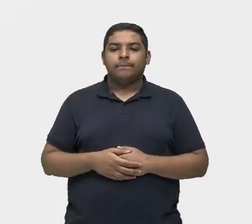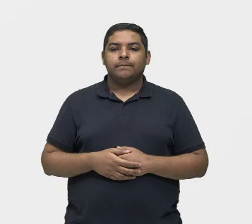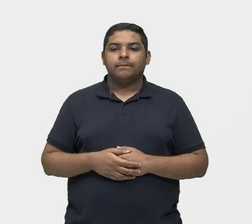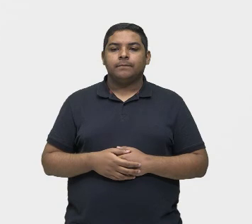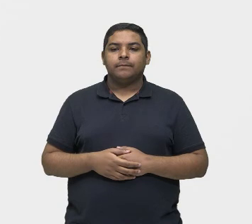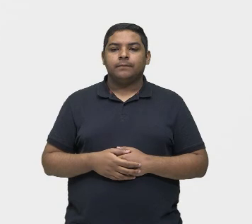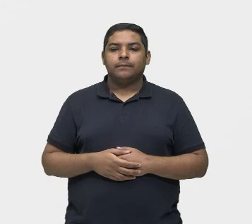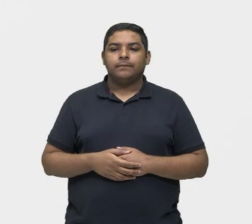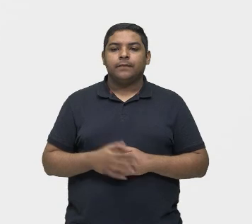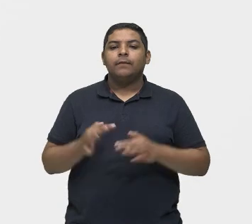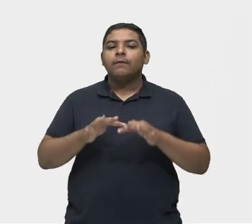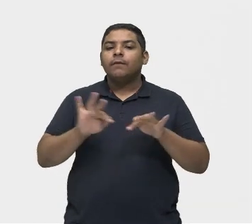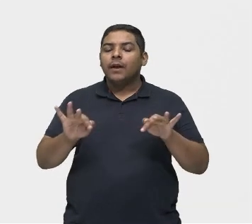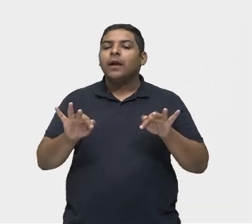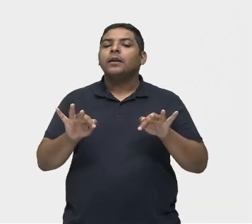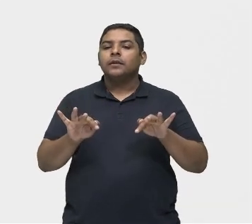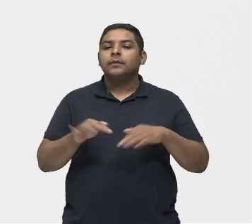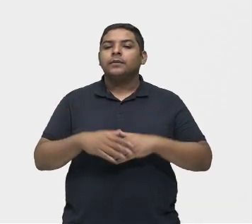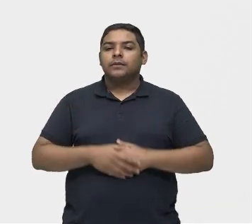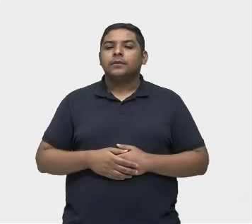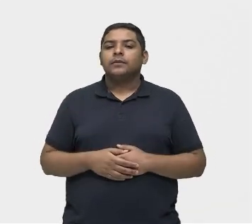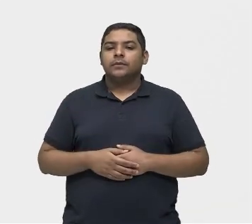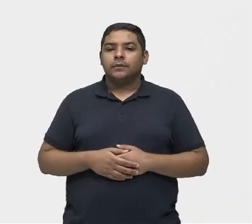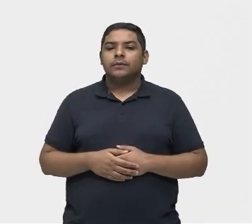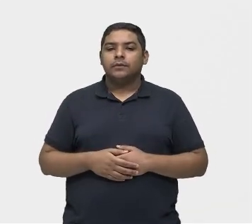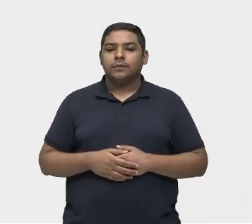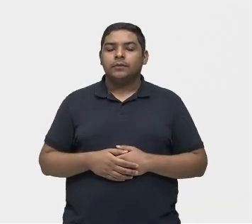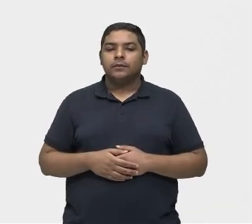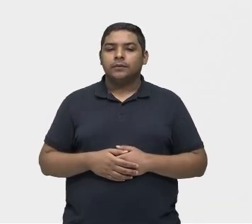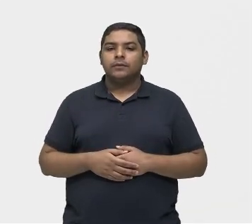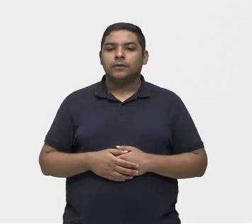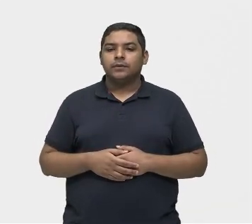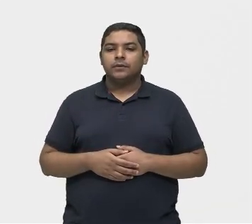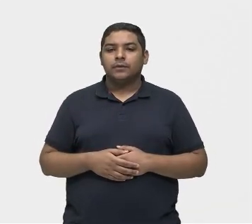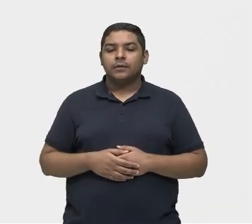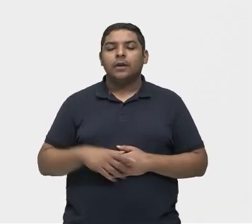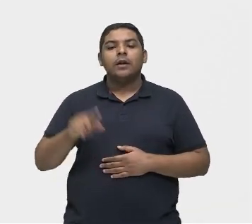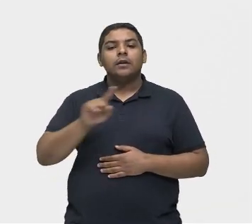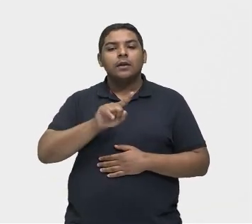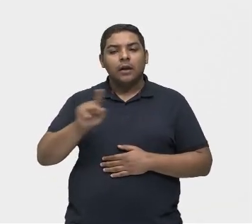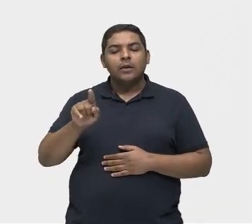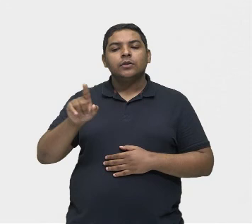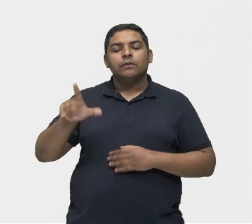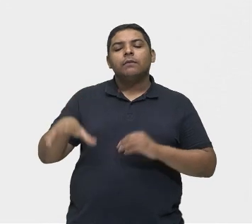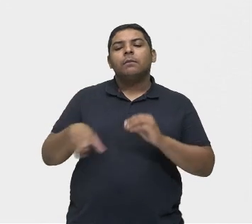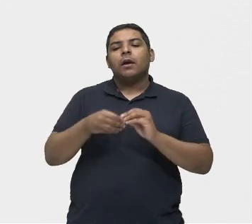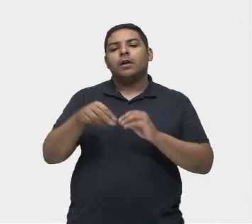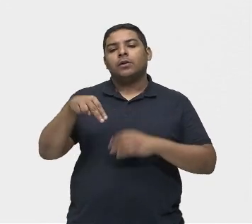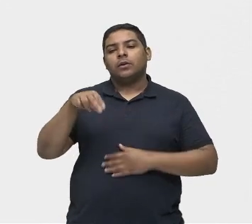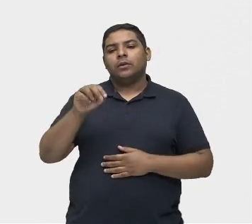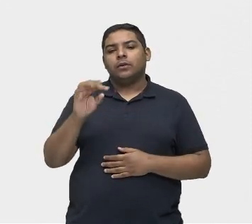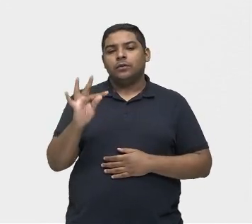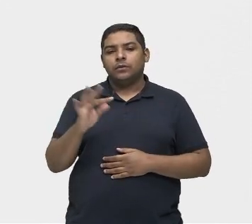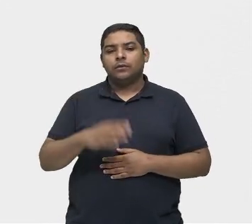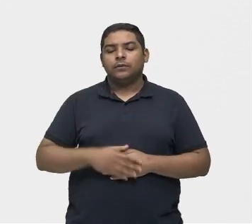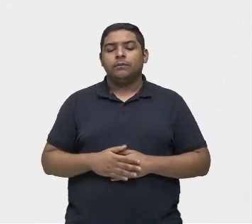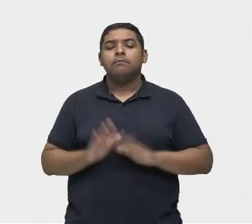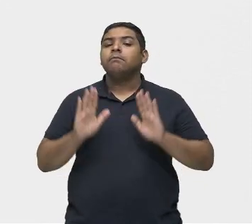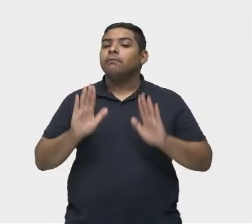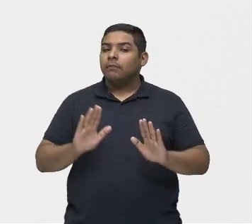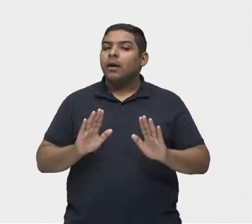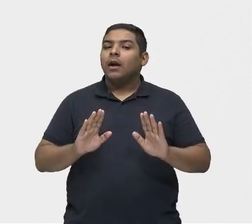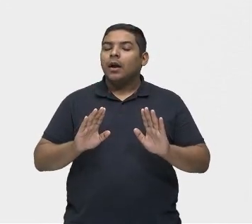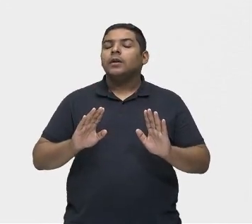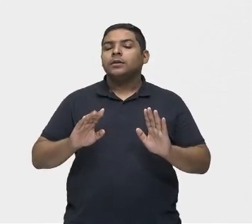negativas, tá? Então, basicamente, é isso que acontece nas frases negativas, a presença do not. Já nas frases